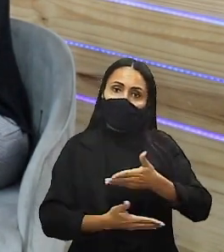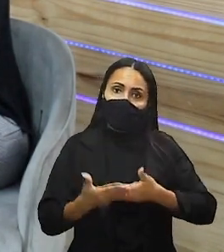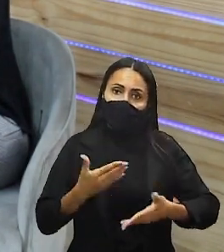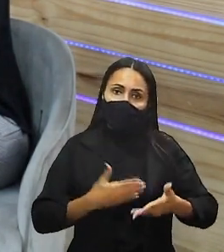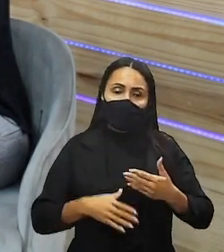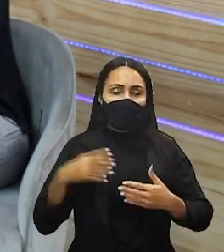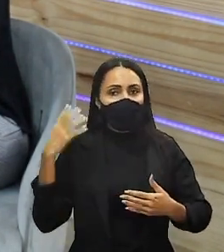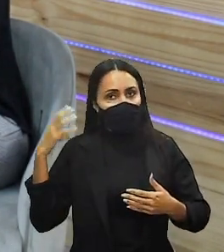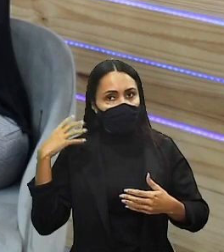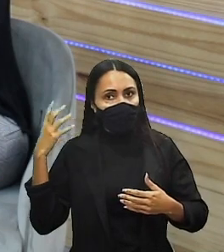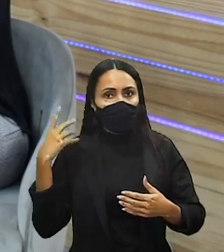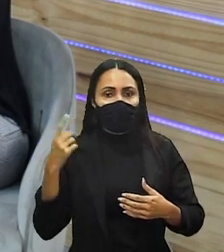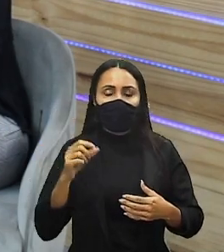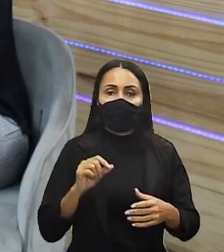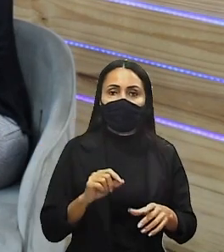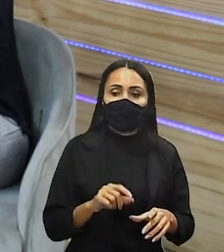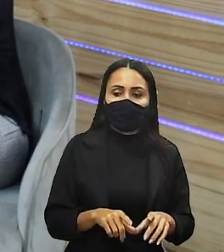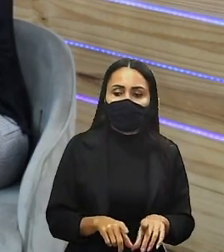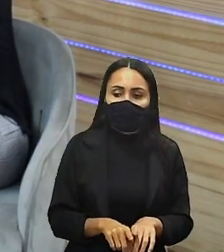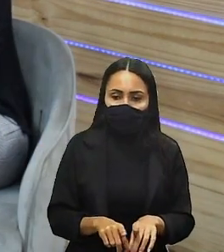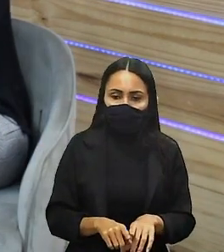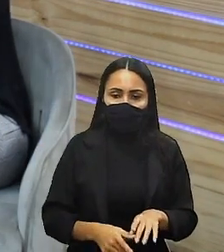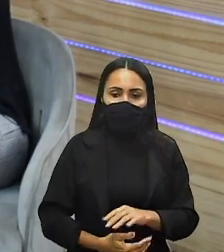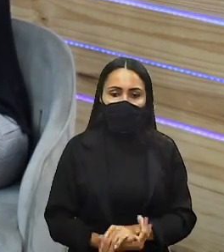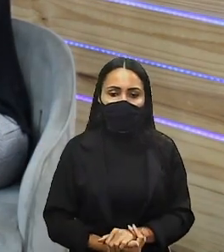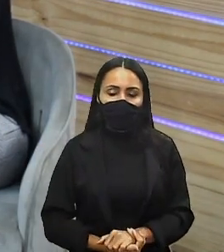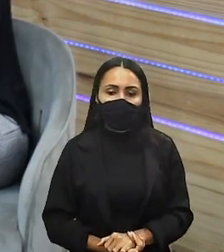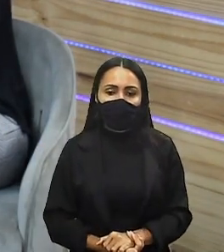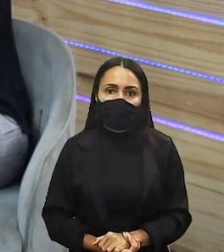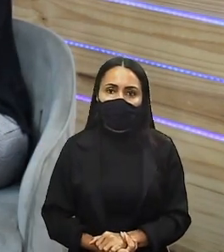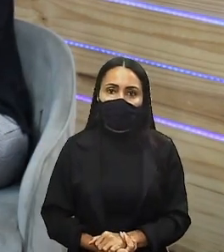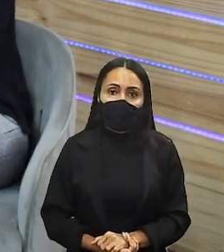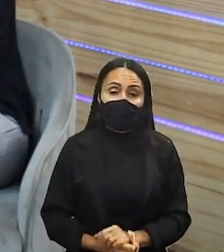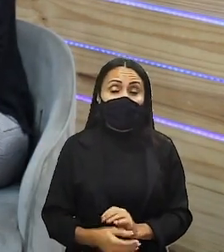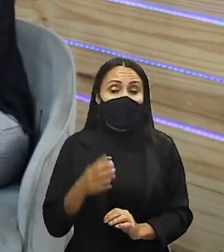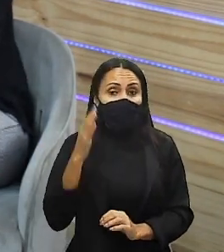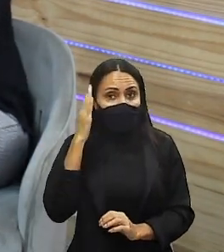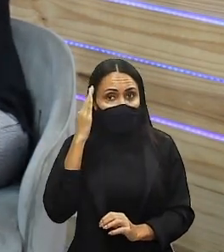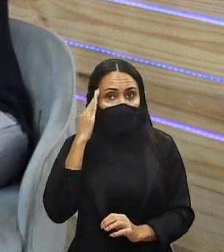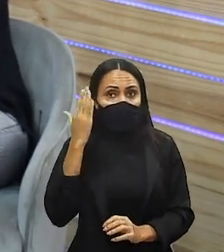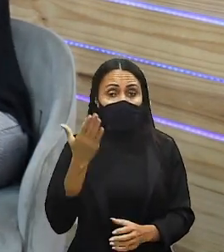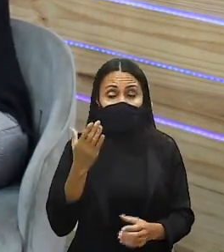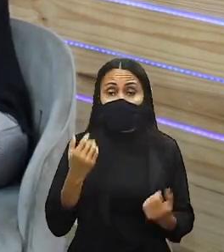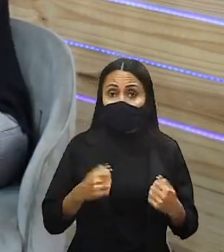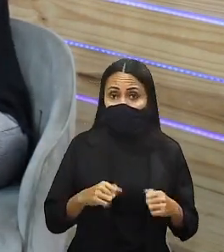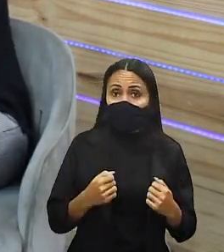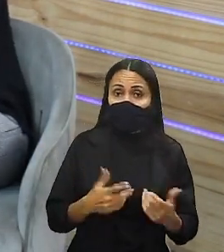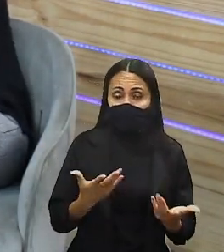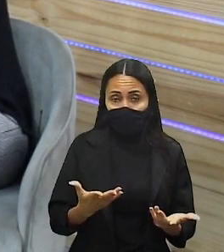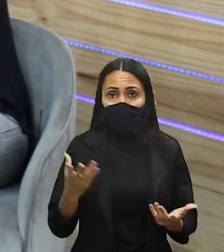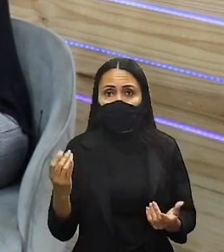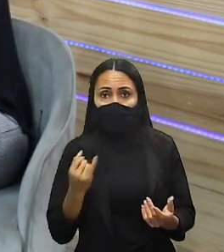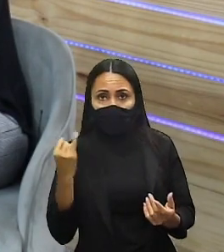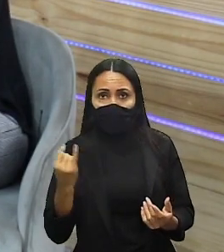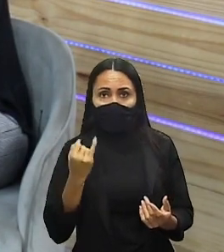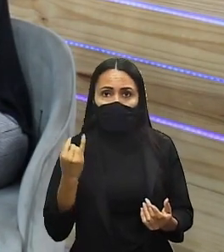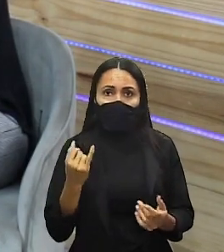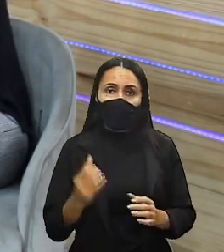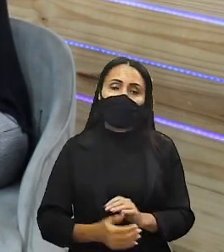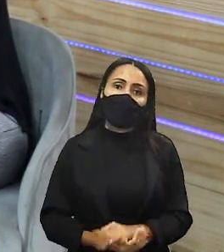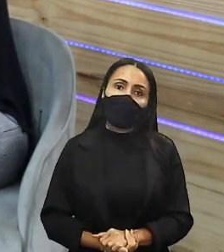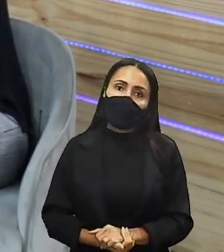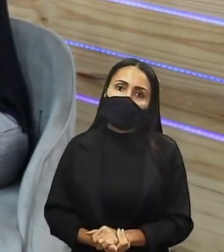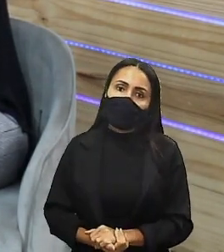escuta ativa, né? Não vai só colocar no lugar do outro, mas também entender o outro, né? Entender o outro, né? Buscar